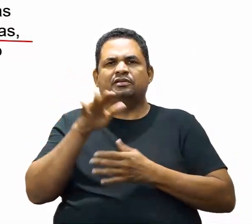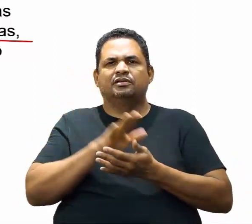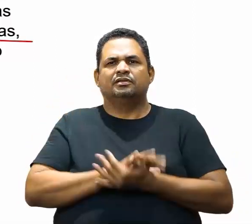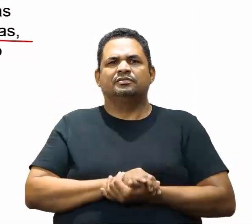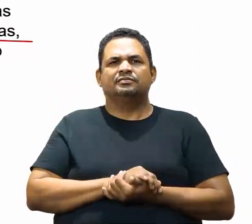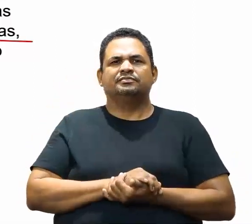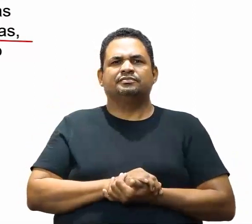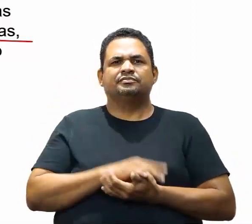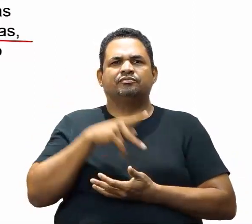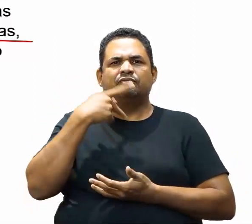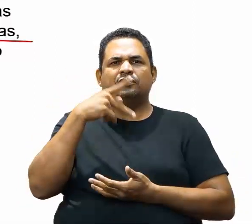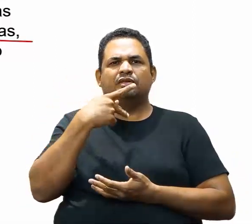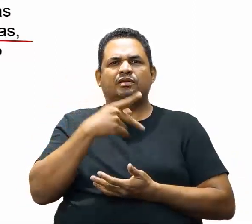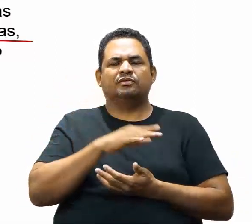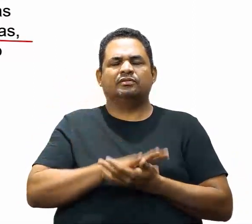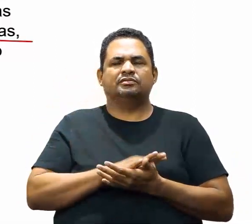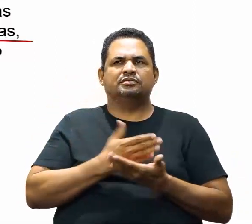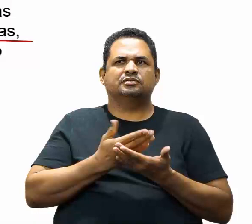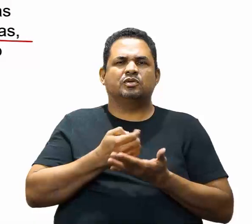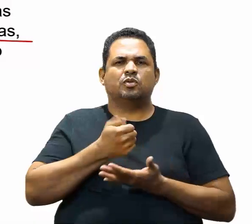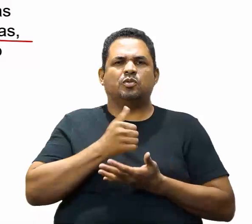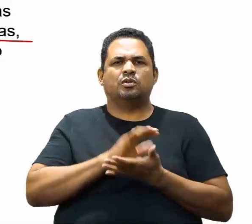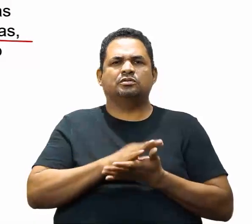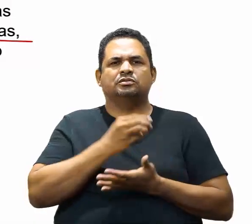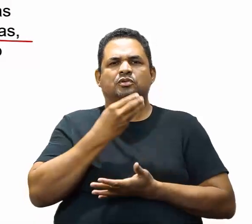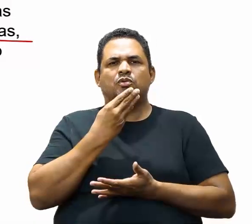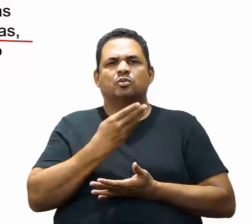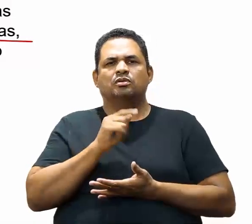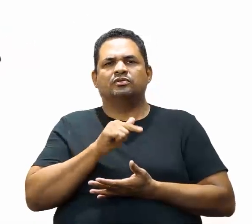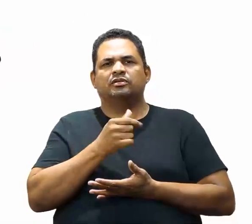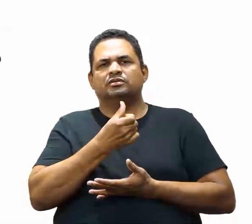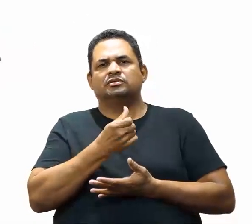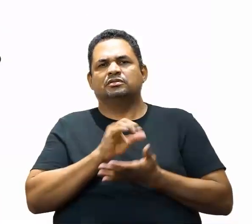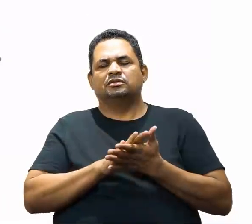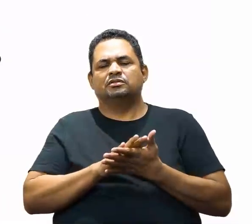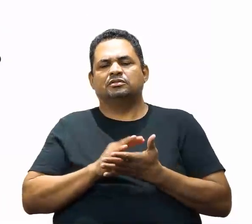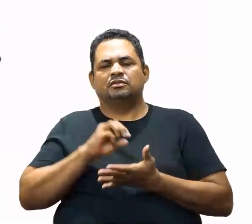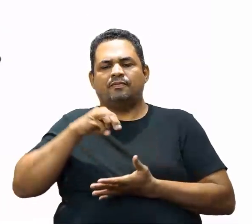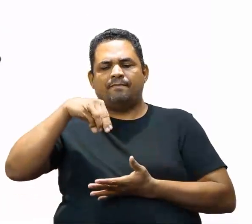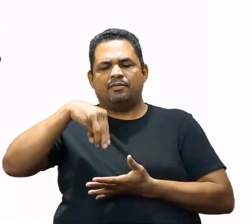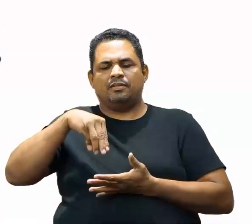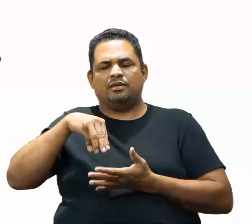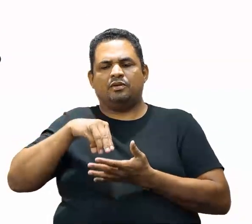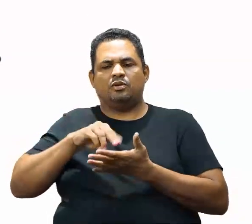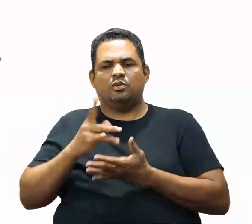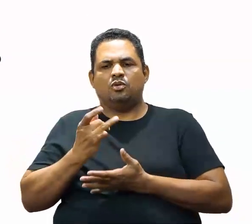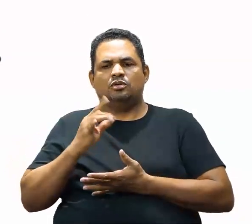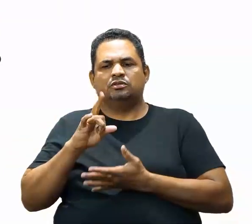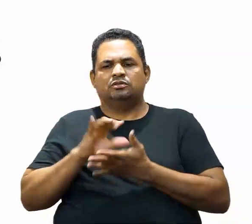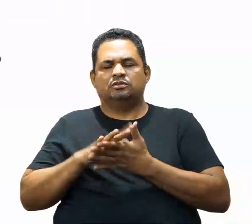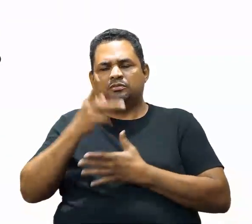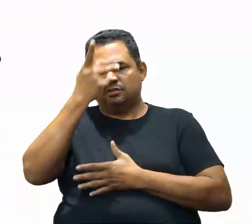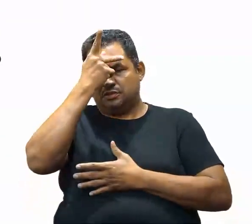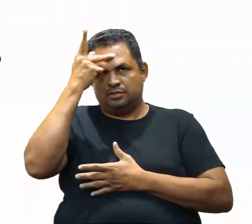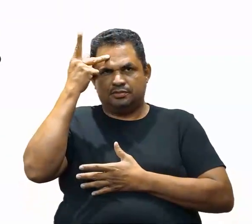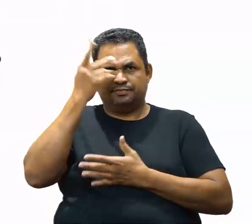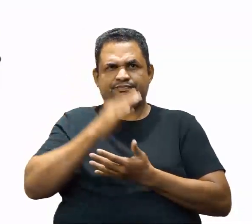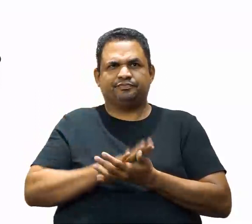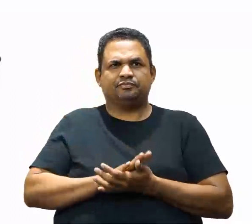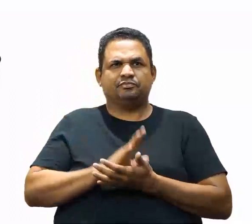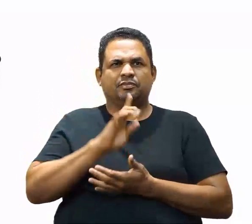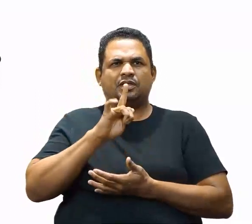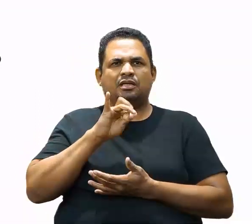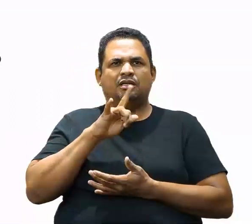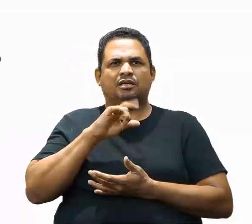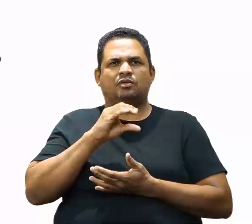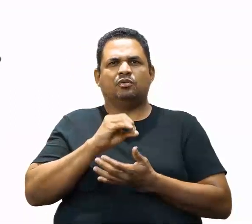falada por praticamente 4,6 milhões de pessoas na Espanha. Nós temos também o gallego, ou galego,